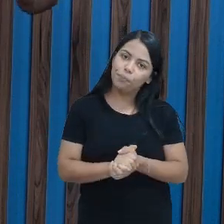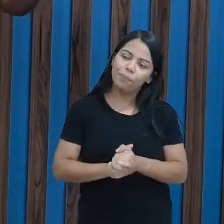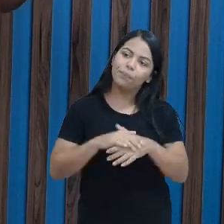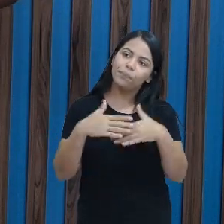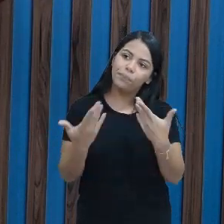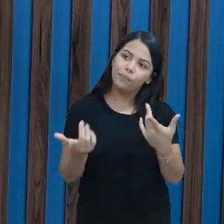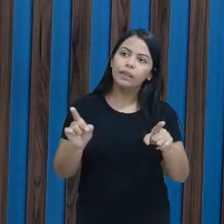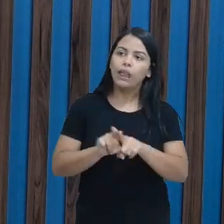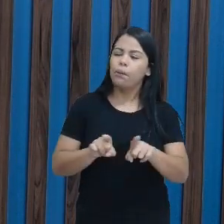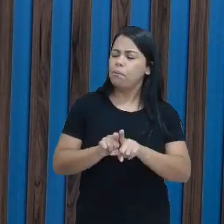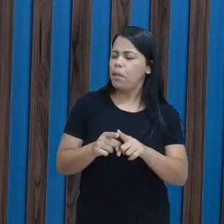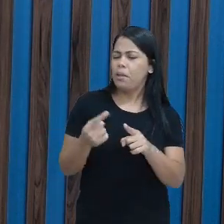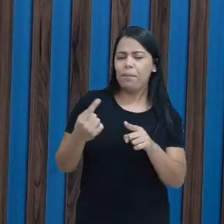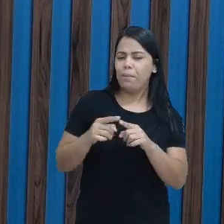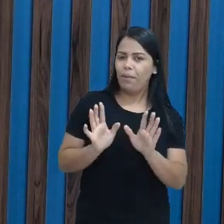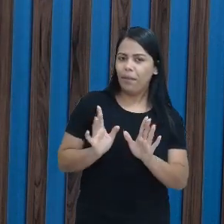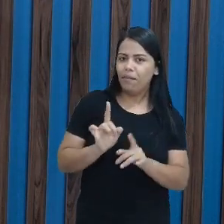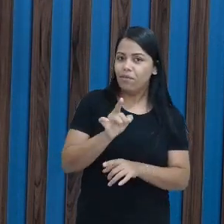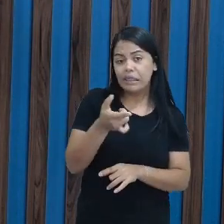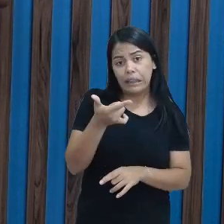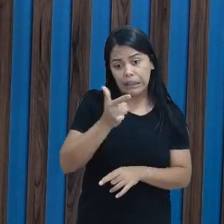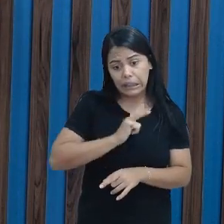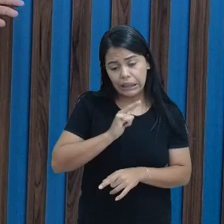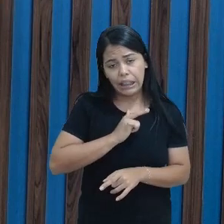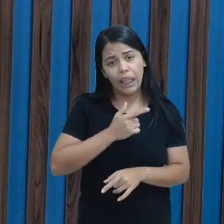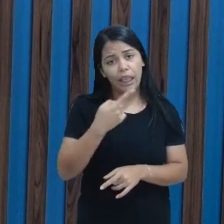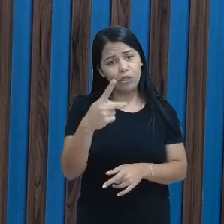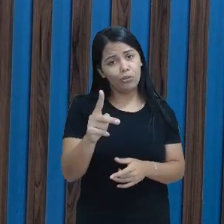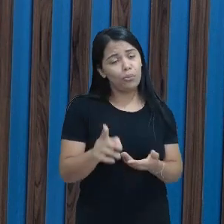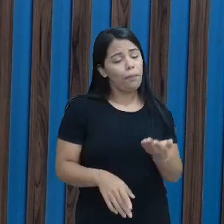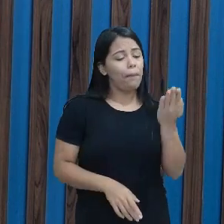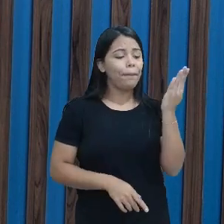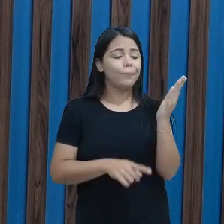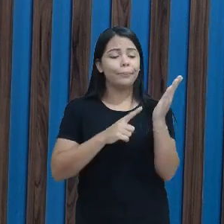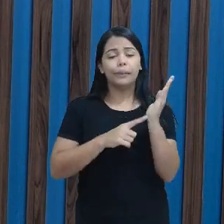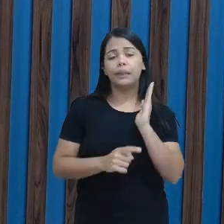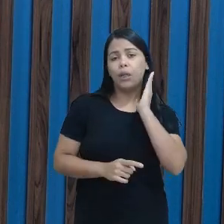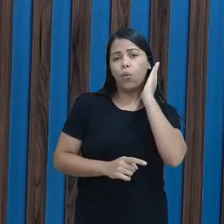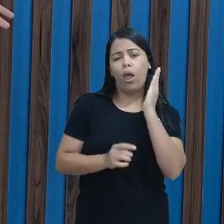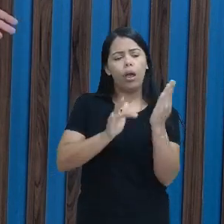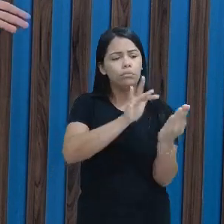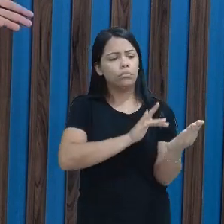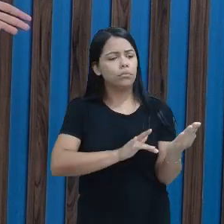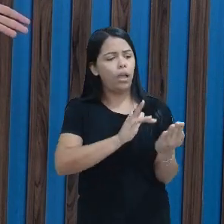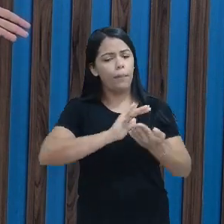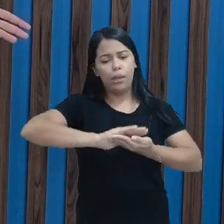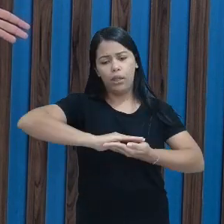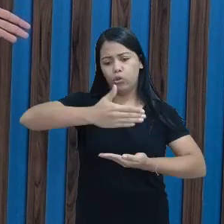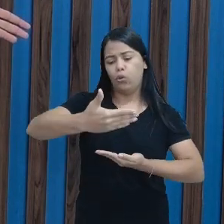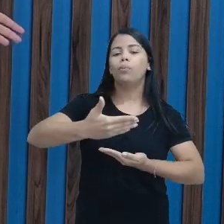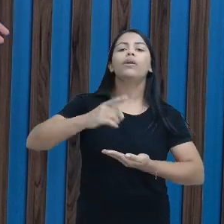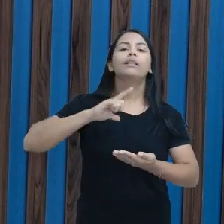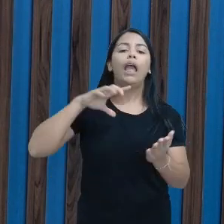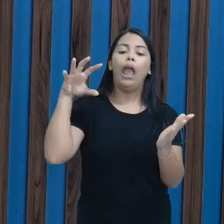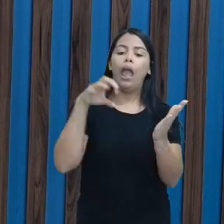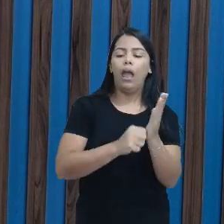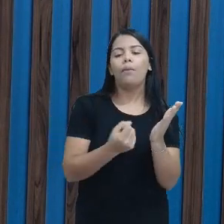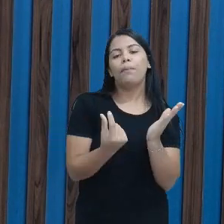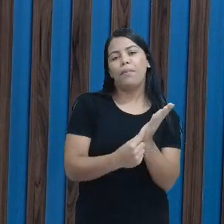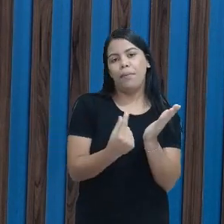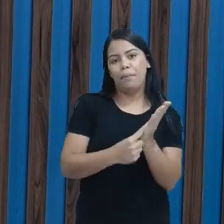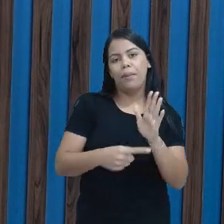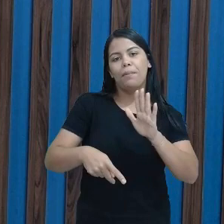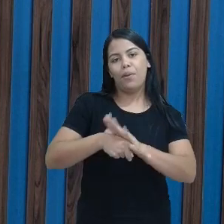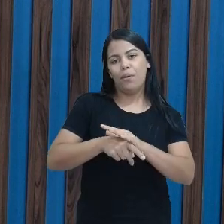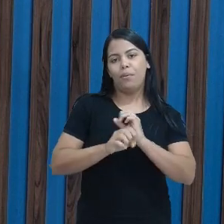também, por que não, você não ter na sua mão, no seu celular, tablet, no seu notebook, enfim, o aplicativo do Educa Recife,